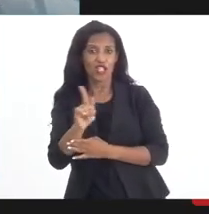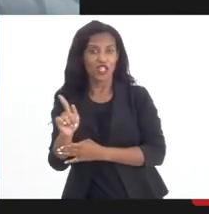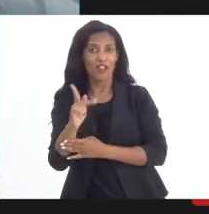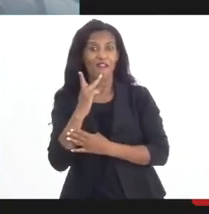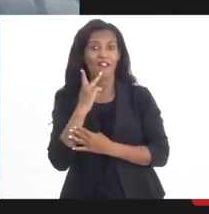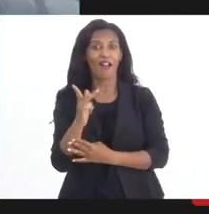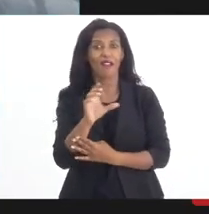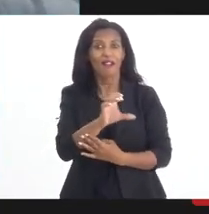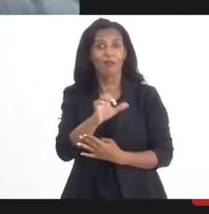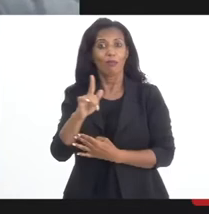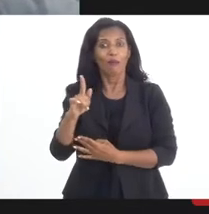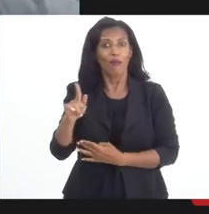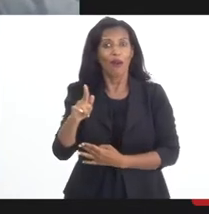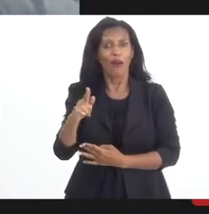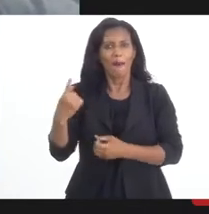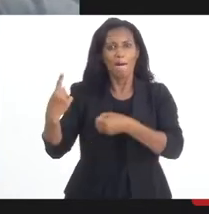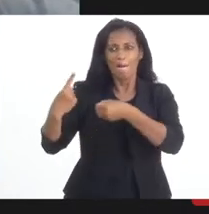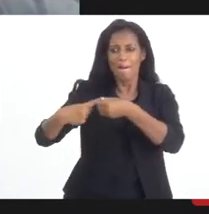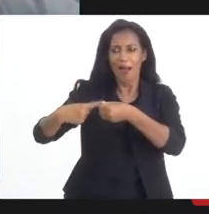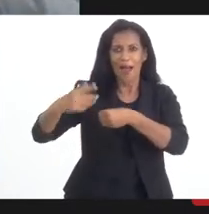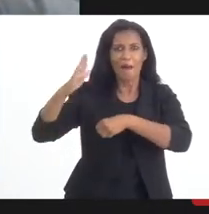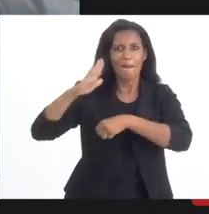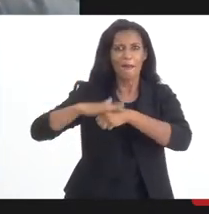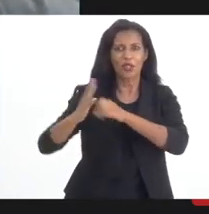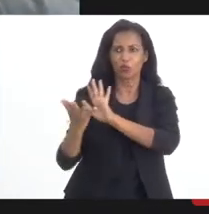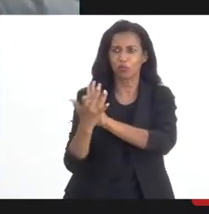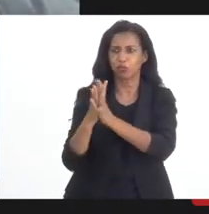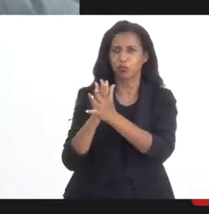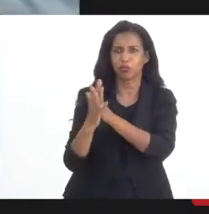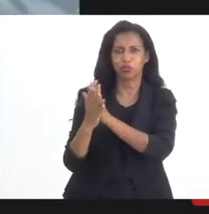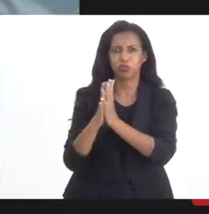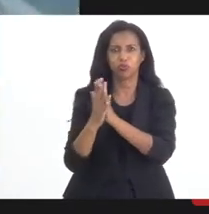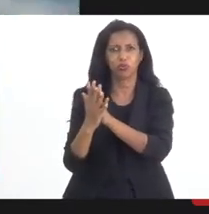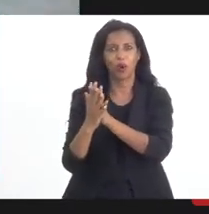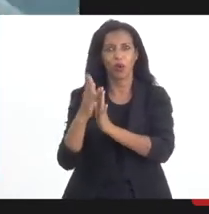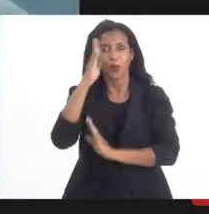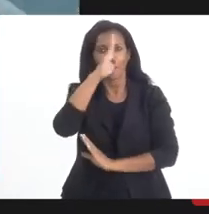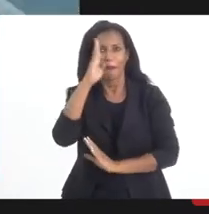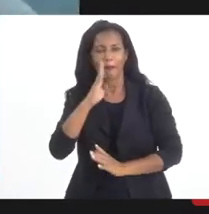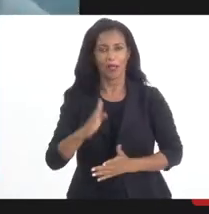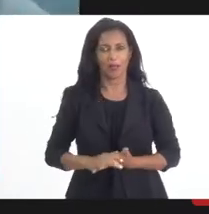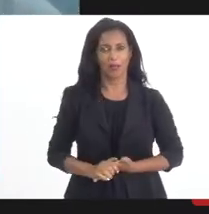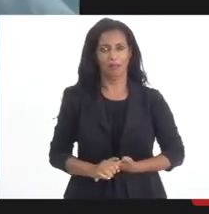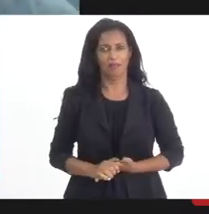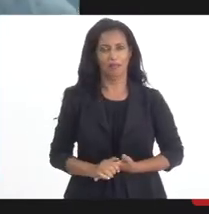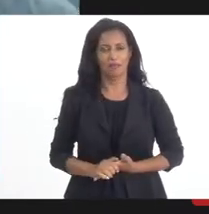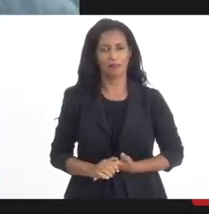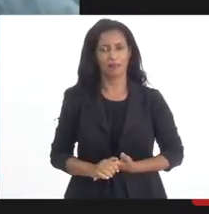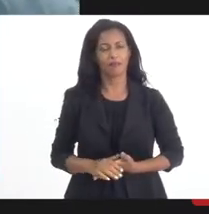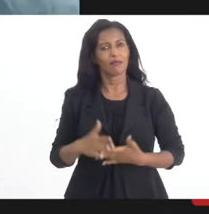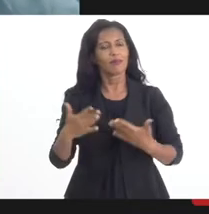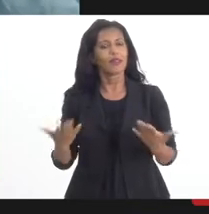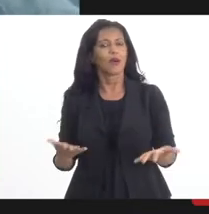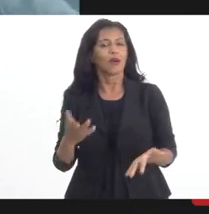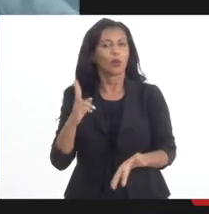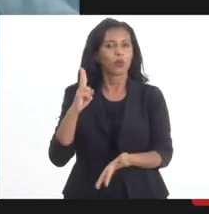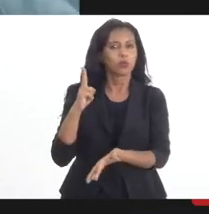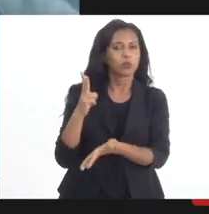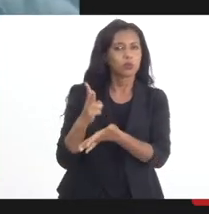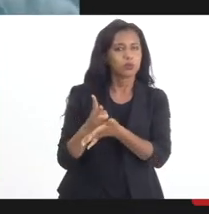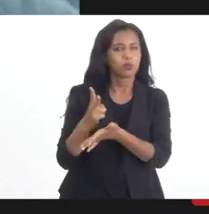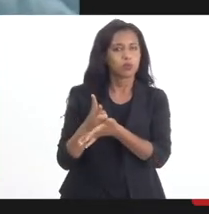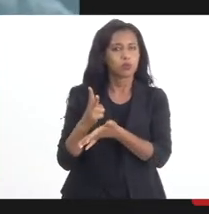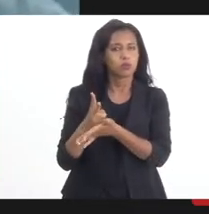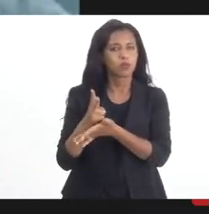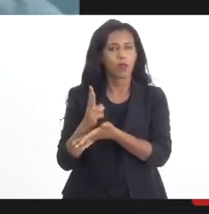que Campo Grande é o bairro mais populoso do Brasil. Então, é manter o